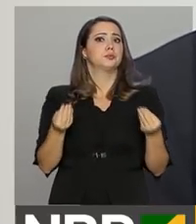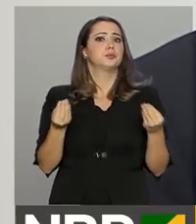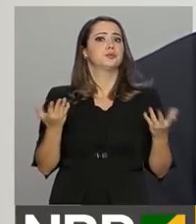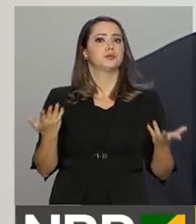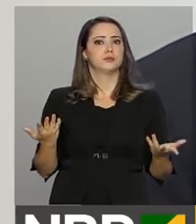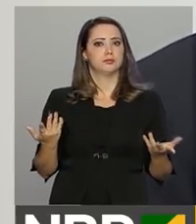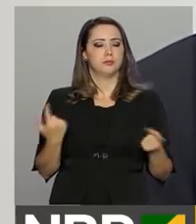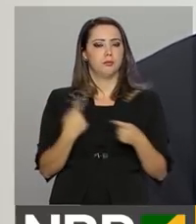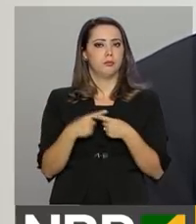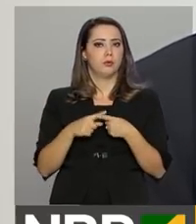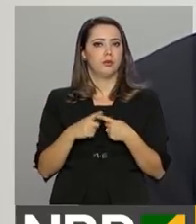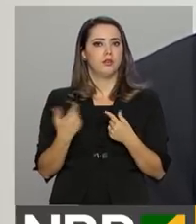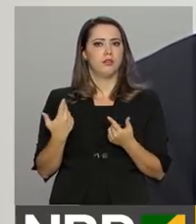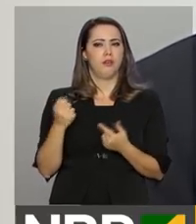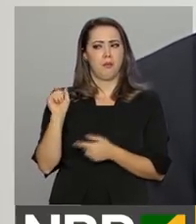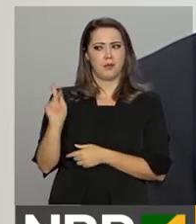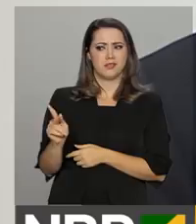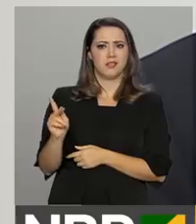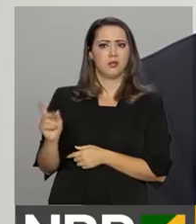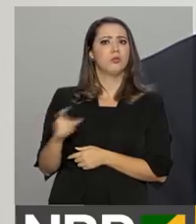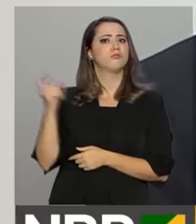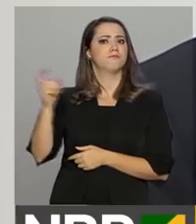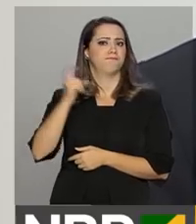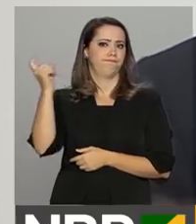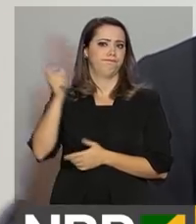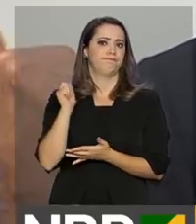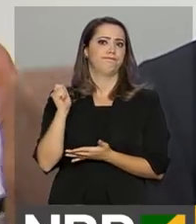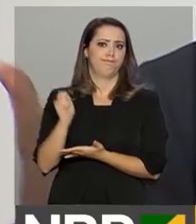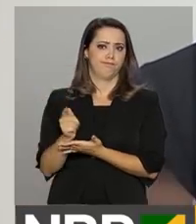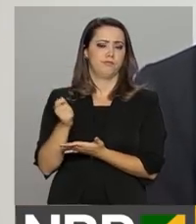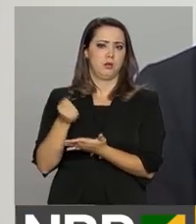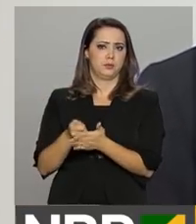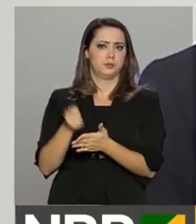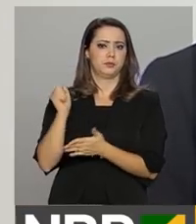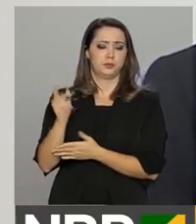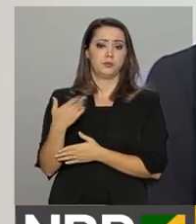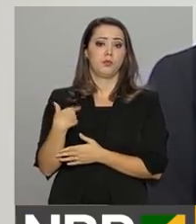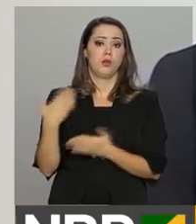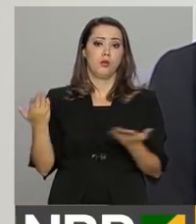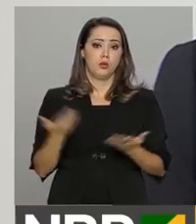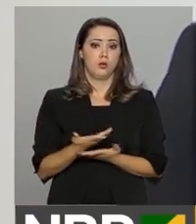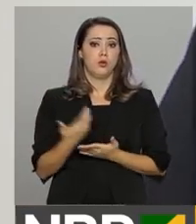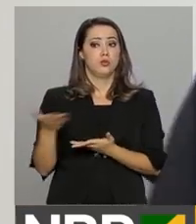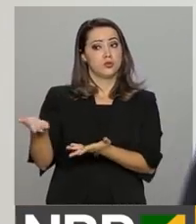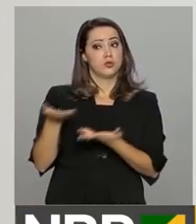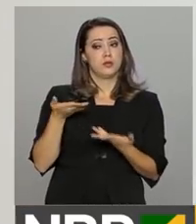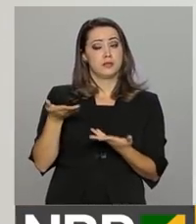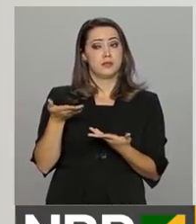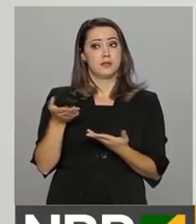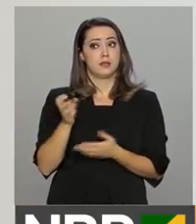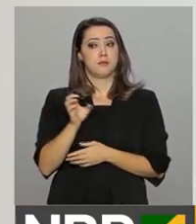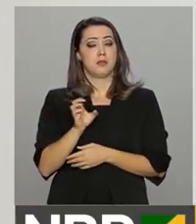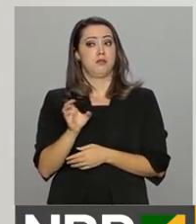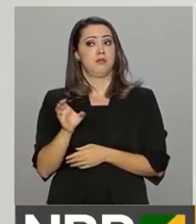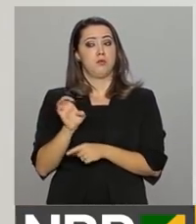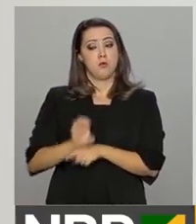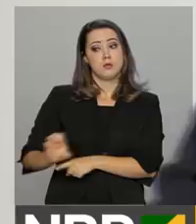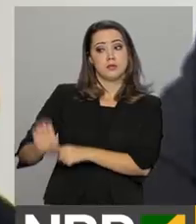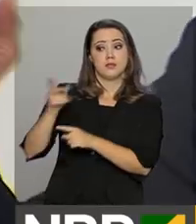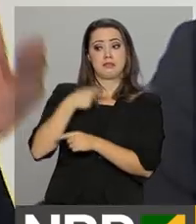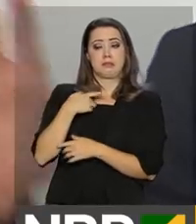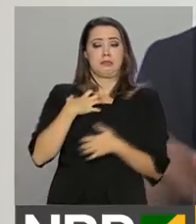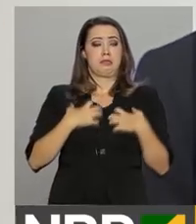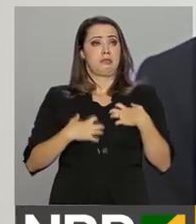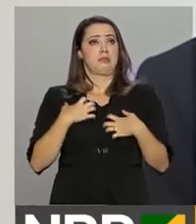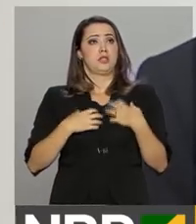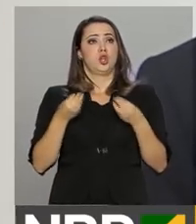do sistema previdenciário ainda hoje estou recebendo alguns estados ac que vem angustiados como é que eu